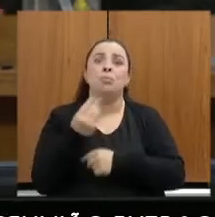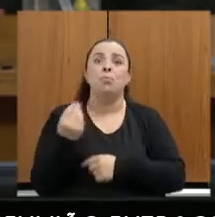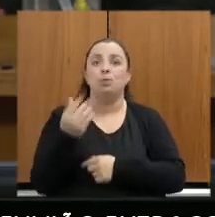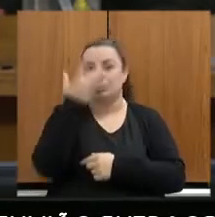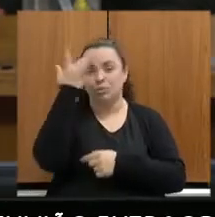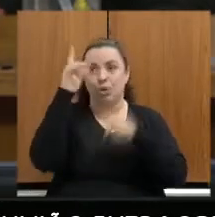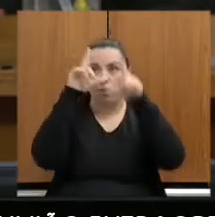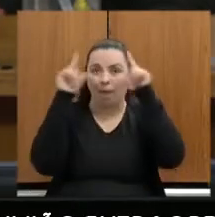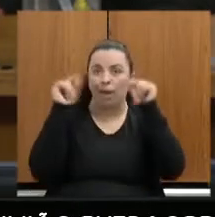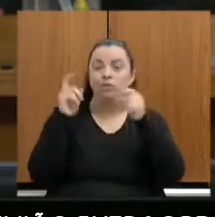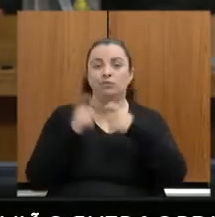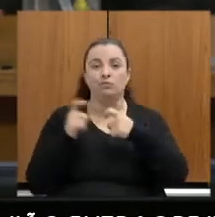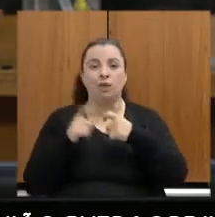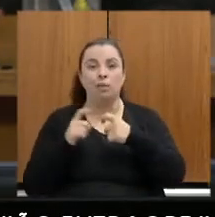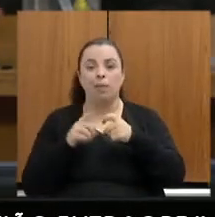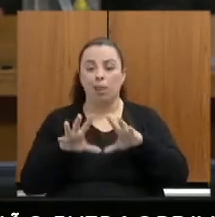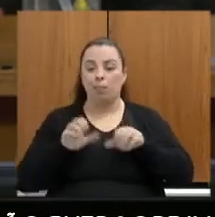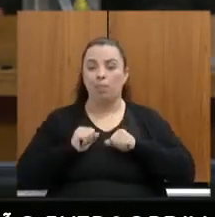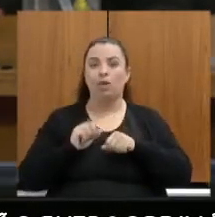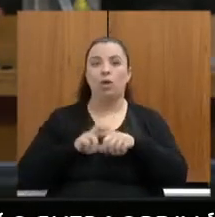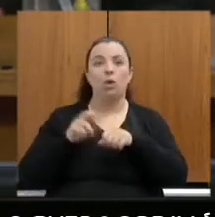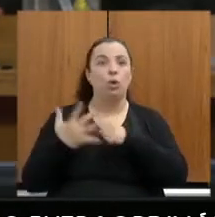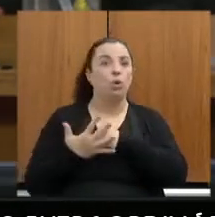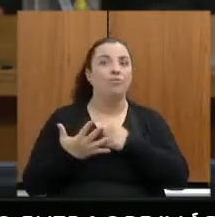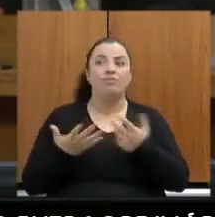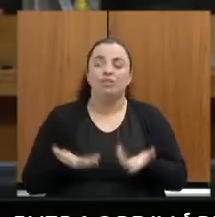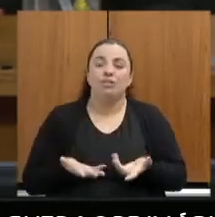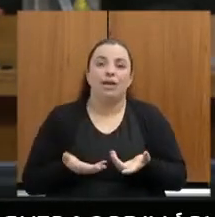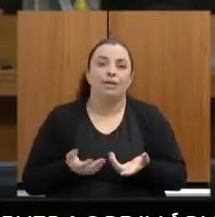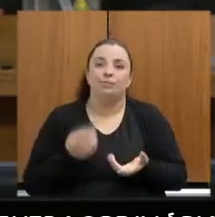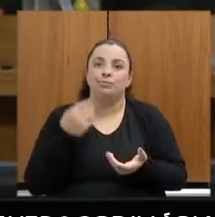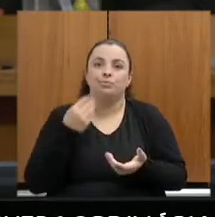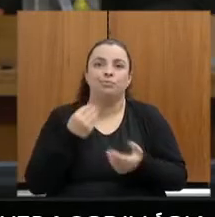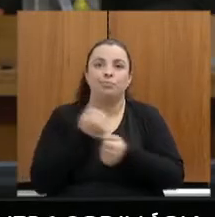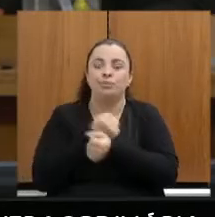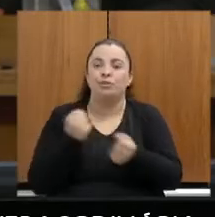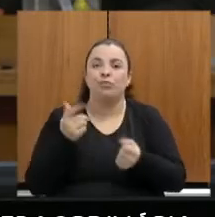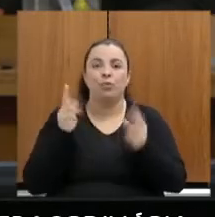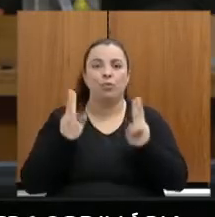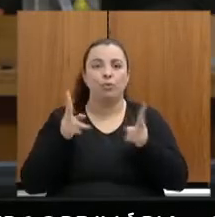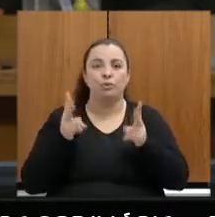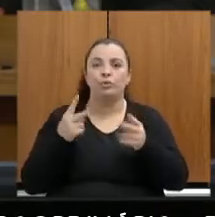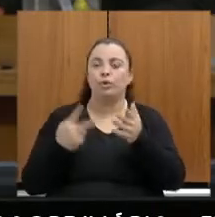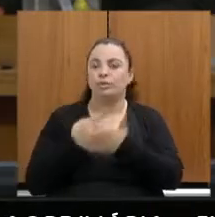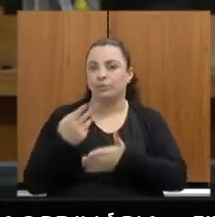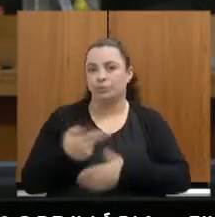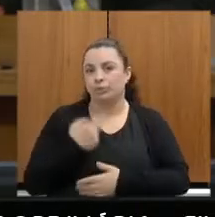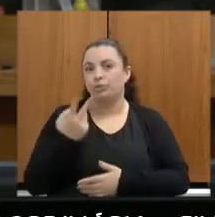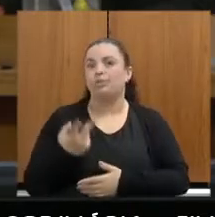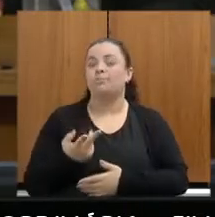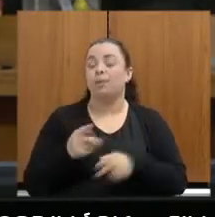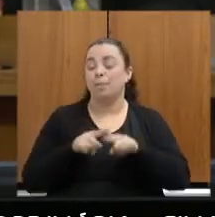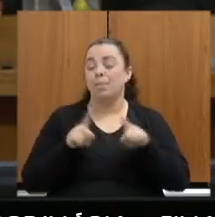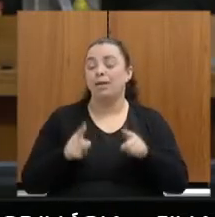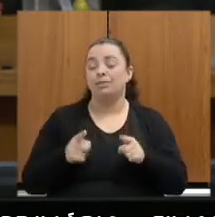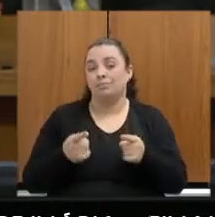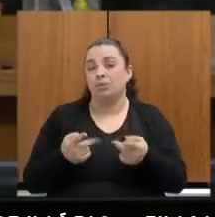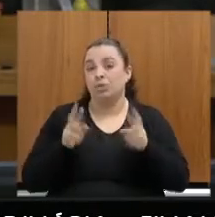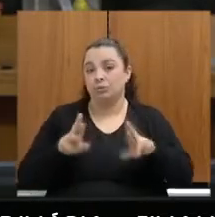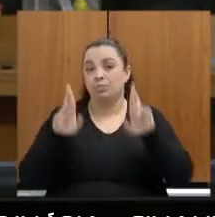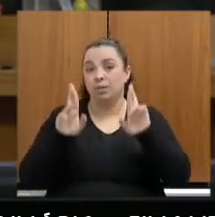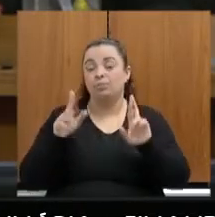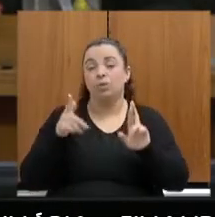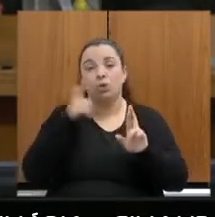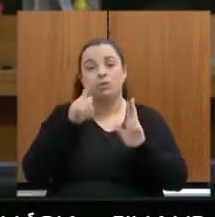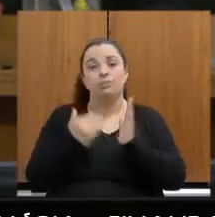manter os hospitais manter essa rotina e a próxima etapa aí é o credenciamento dos prestadores privados depois da